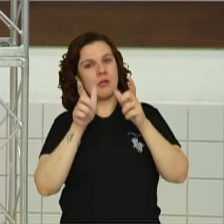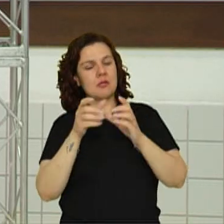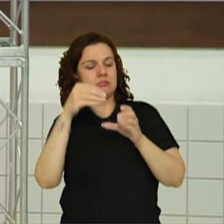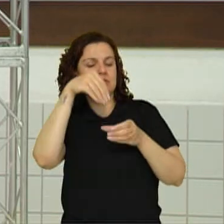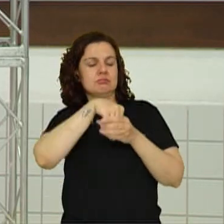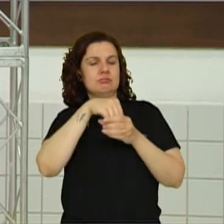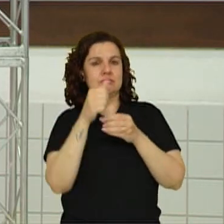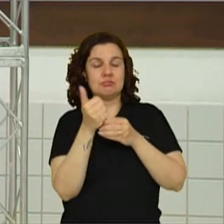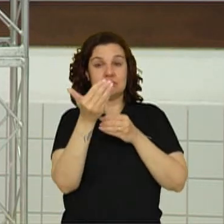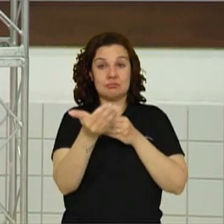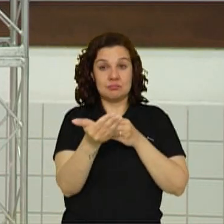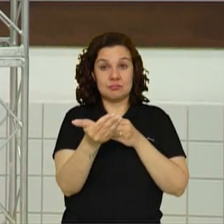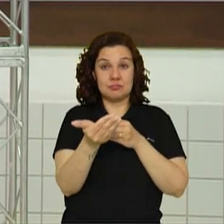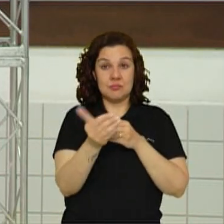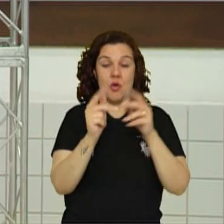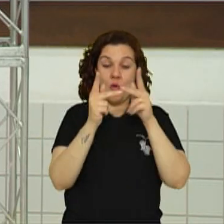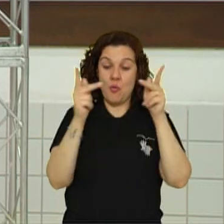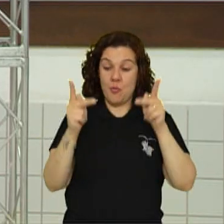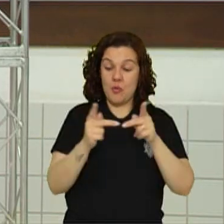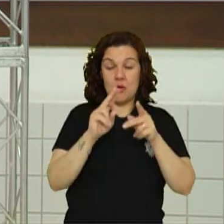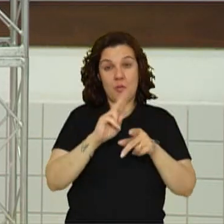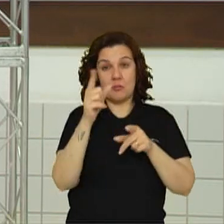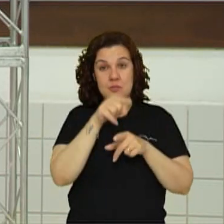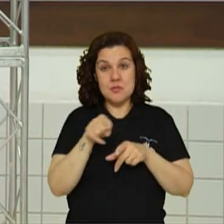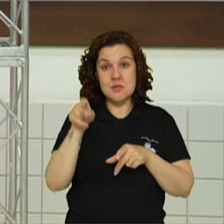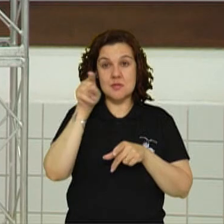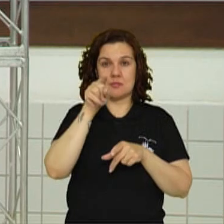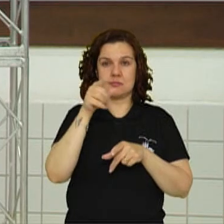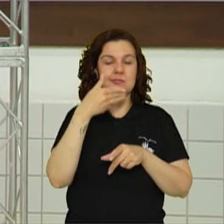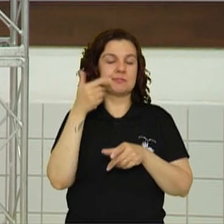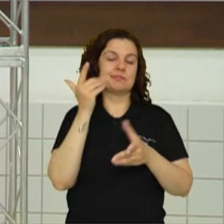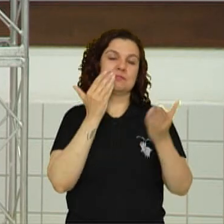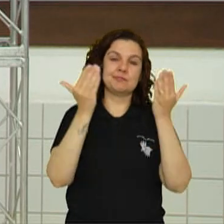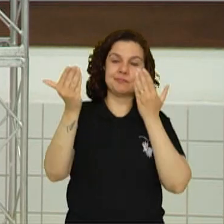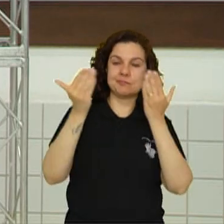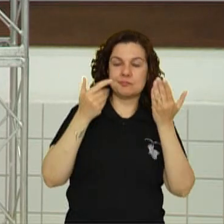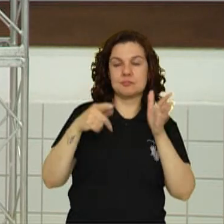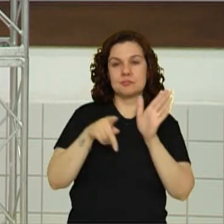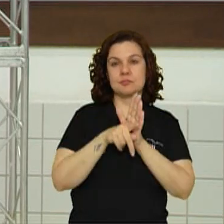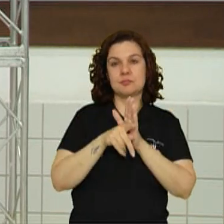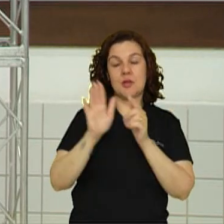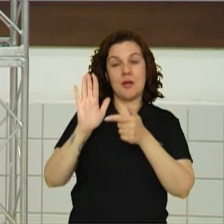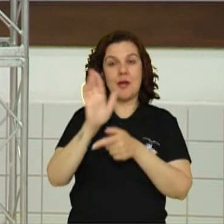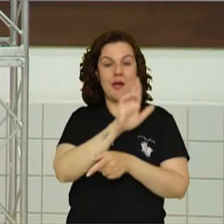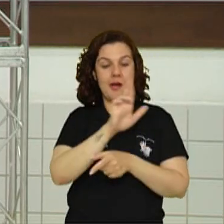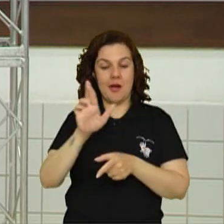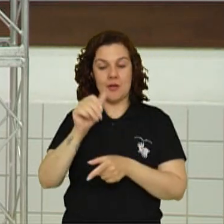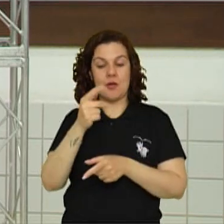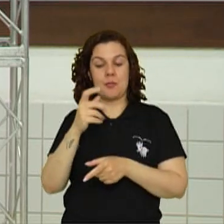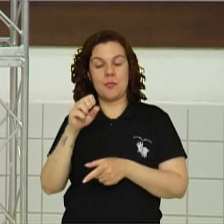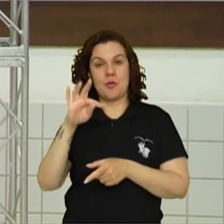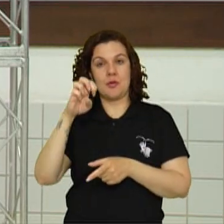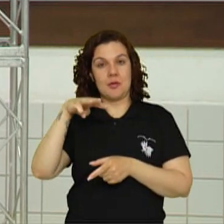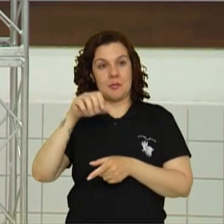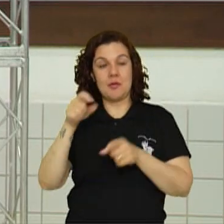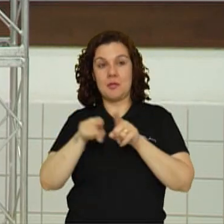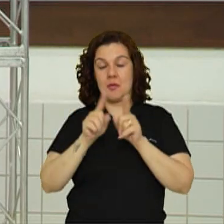dentro e quem está fora. Se é o polígono ou se é a circunferência, para poder fazer a relação do raio, do apótema e da altura,